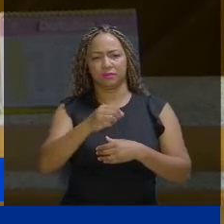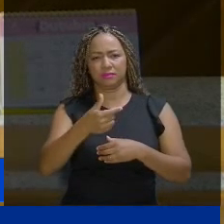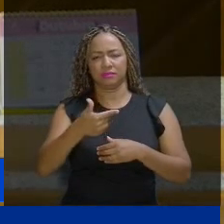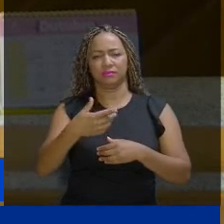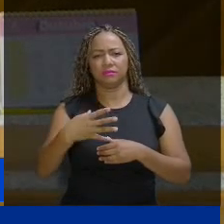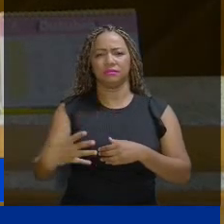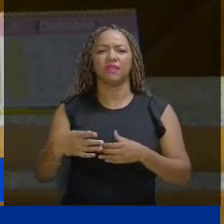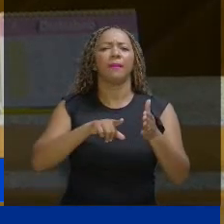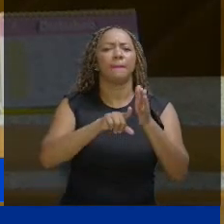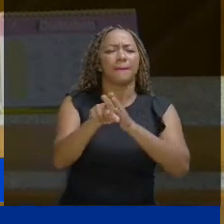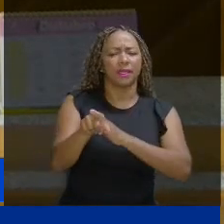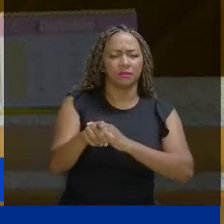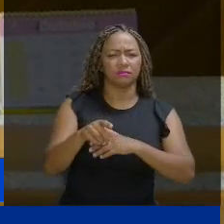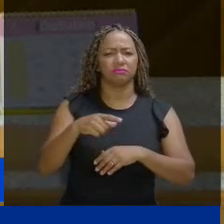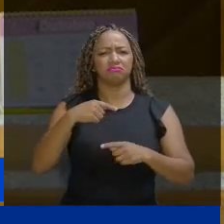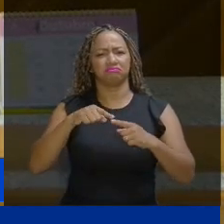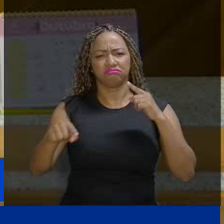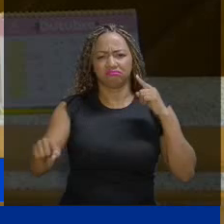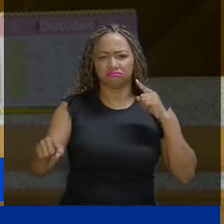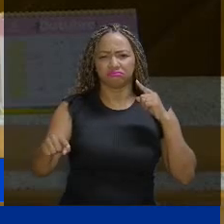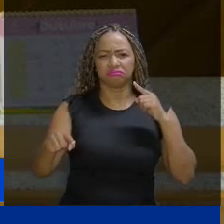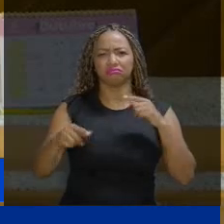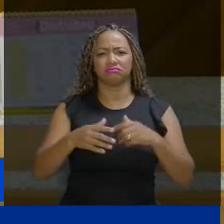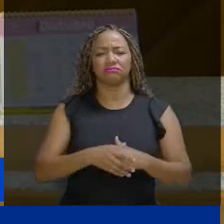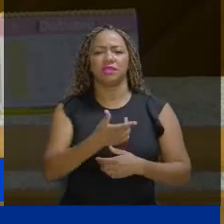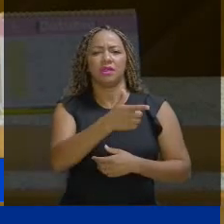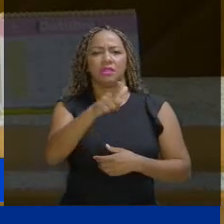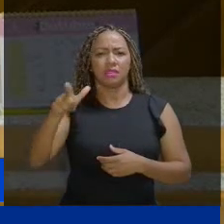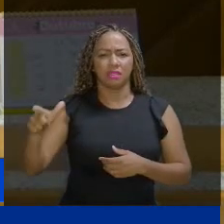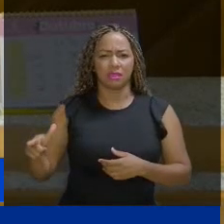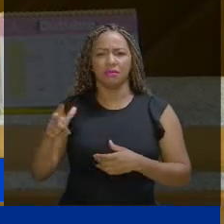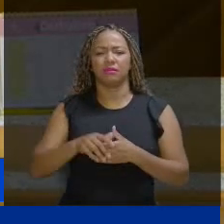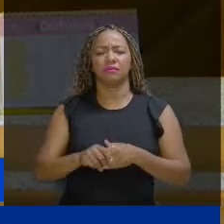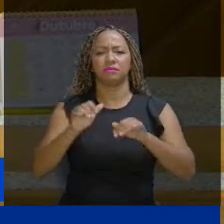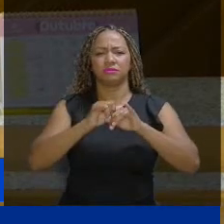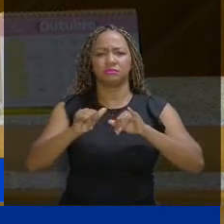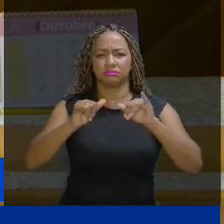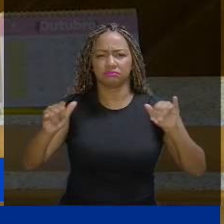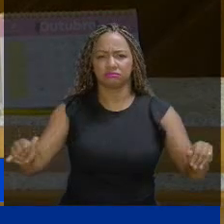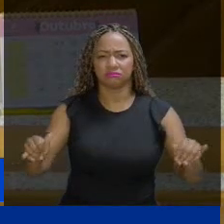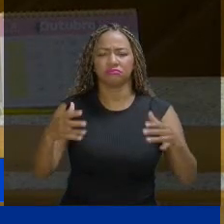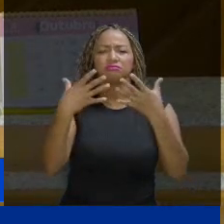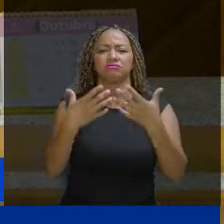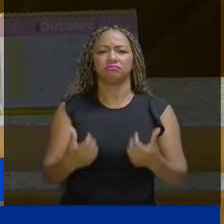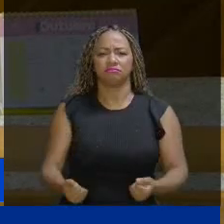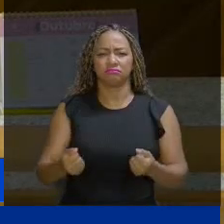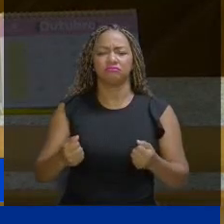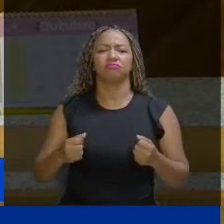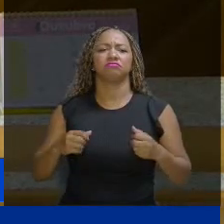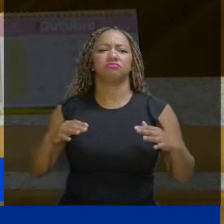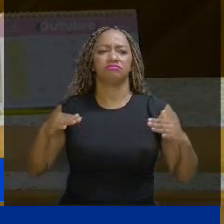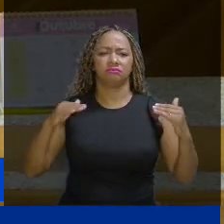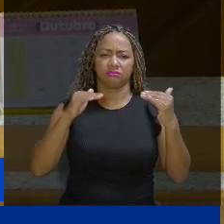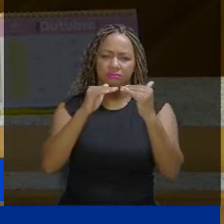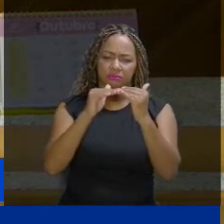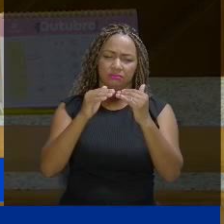18/11/2024, perguntando se há algum óbice. Não havendo, declaro a aprovada a